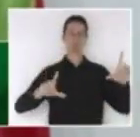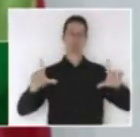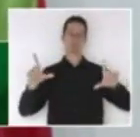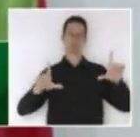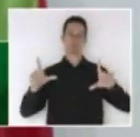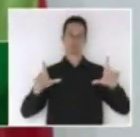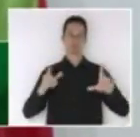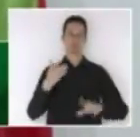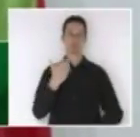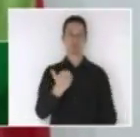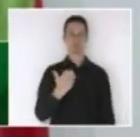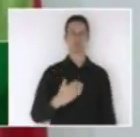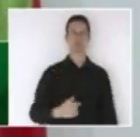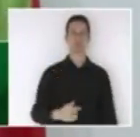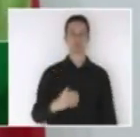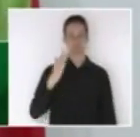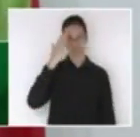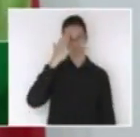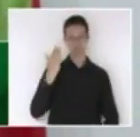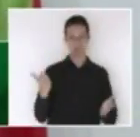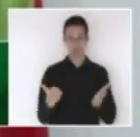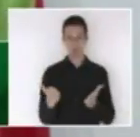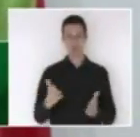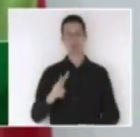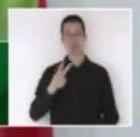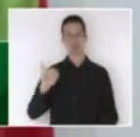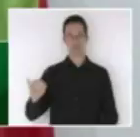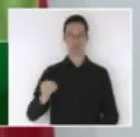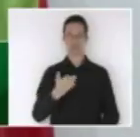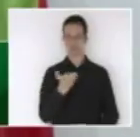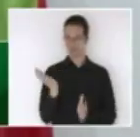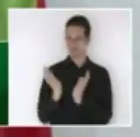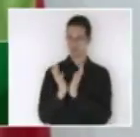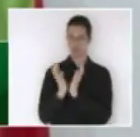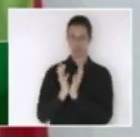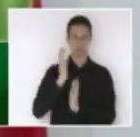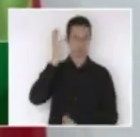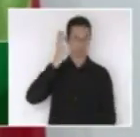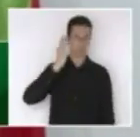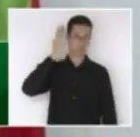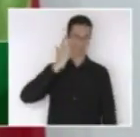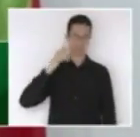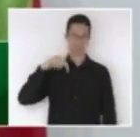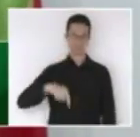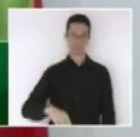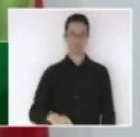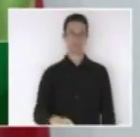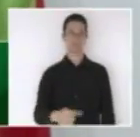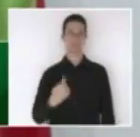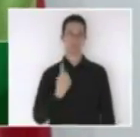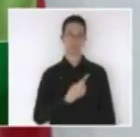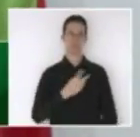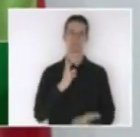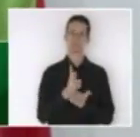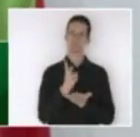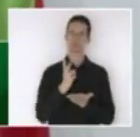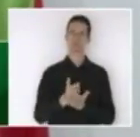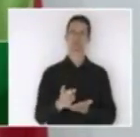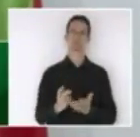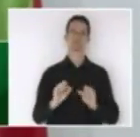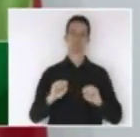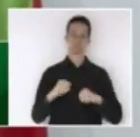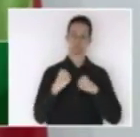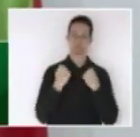sabendo que hoje tem esta fala aqui na tribuna, nesta casa. E aqui nós sempre estamos na defesa também